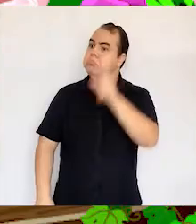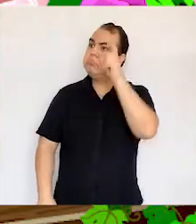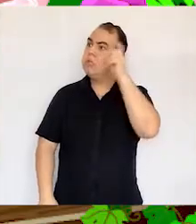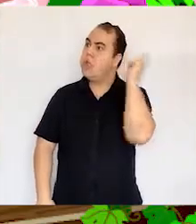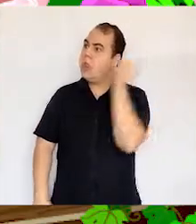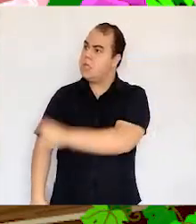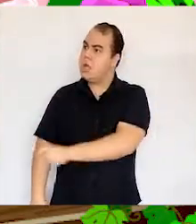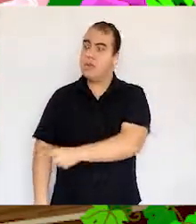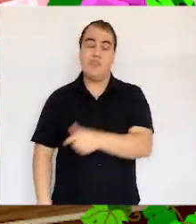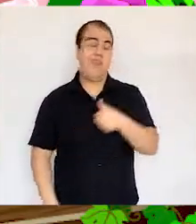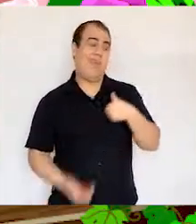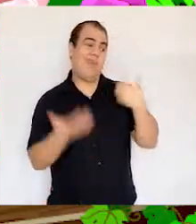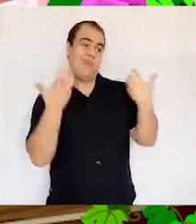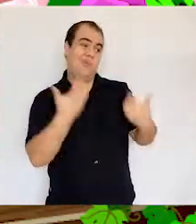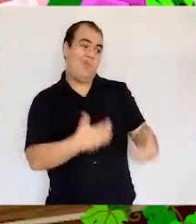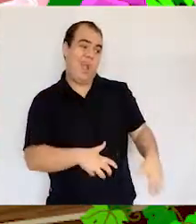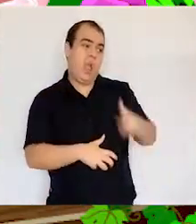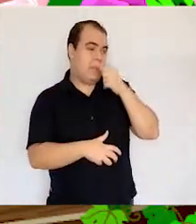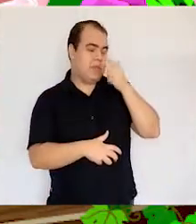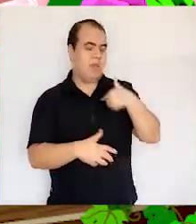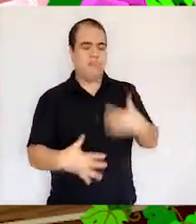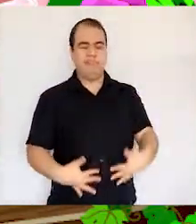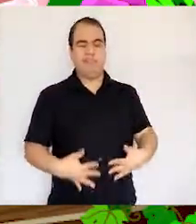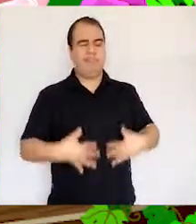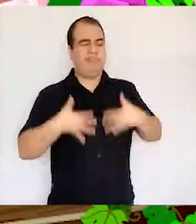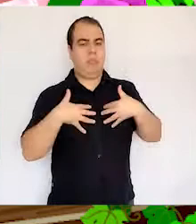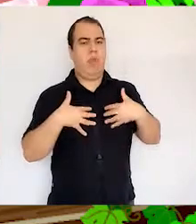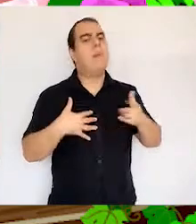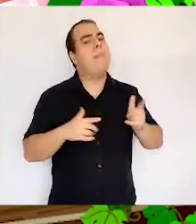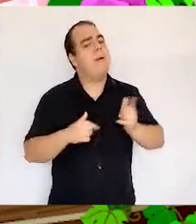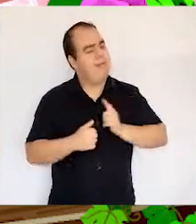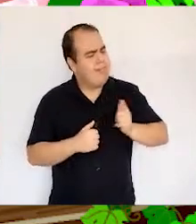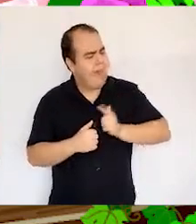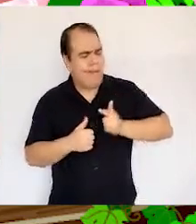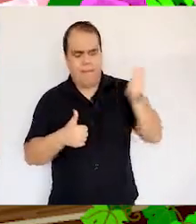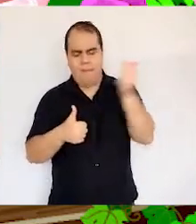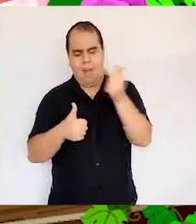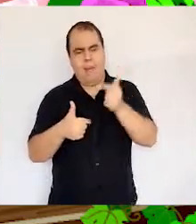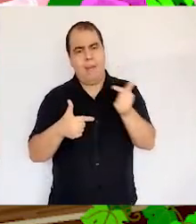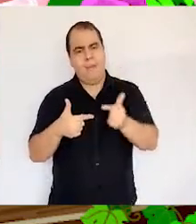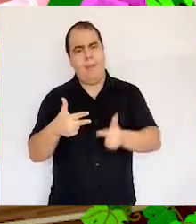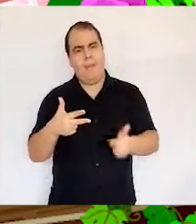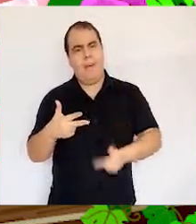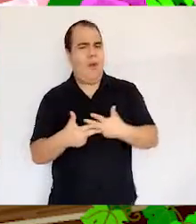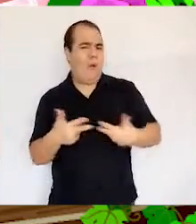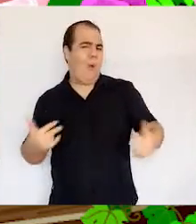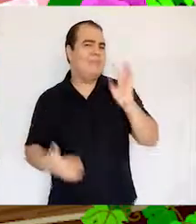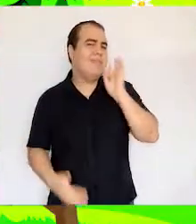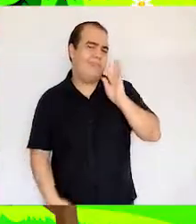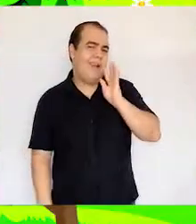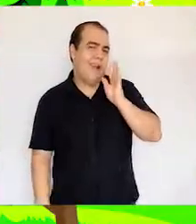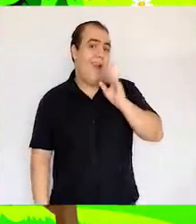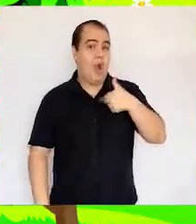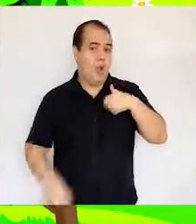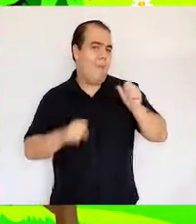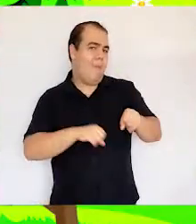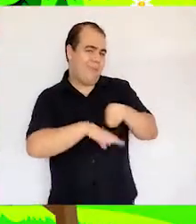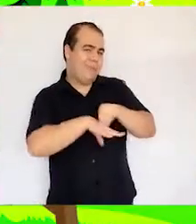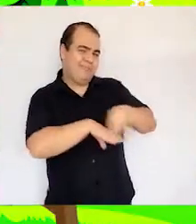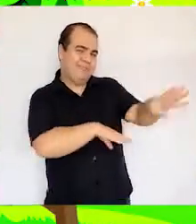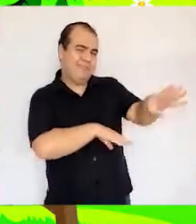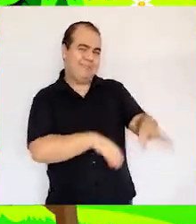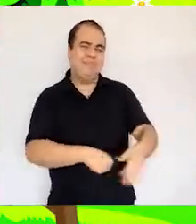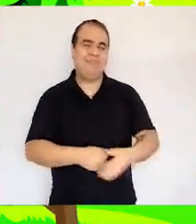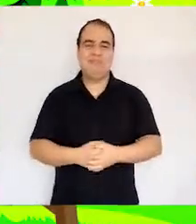Interessante. Não quero parecer vaidosa, mas tem um monte de coisas legais sobre nós abelhas que posso te